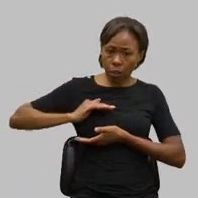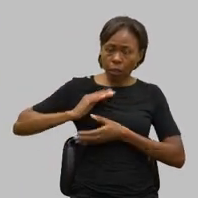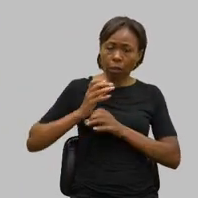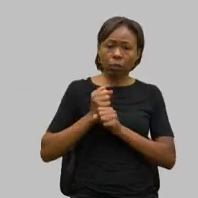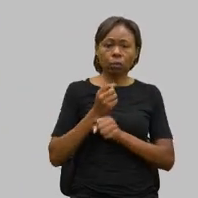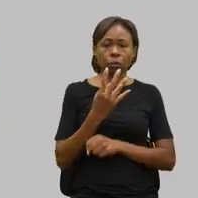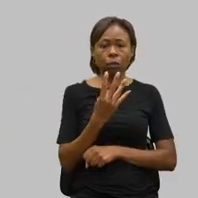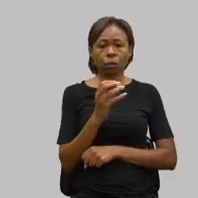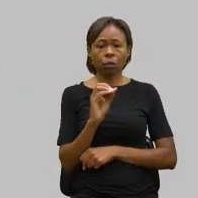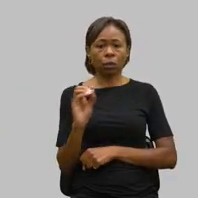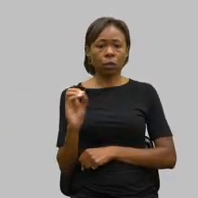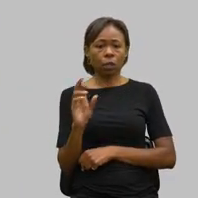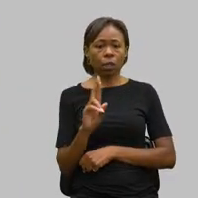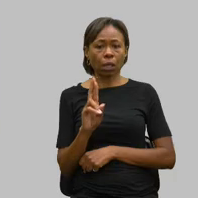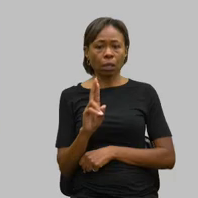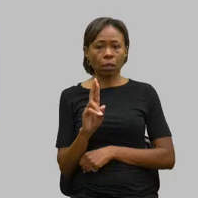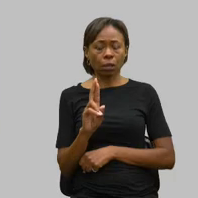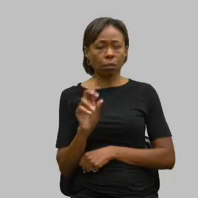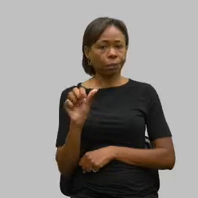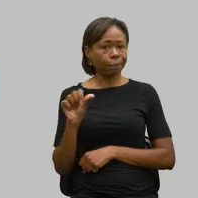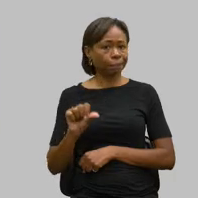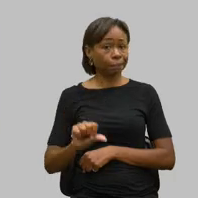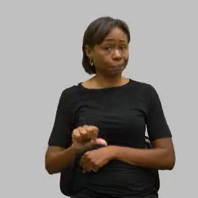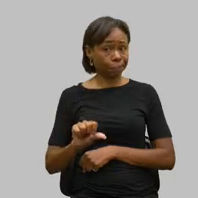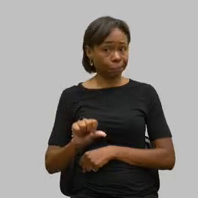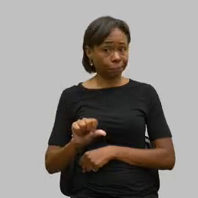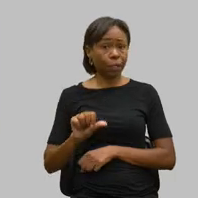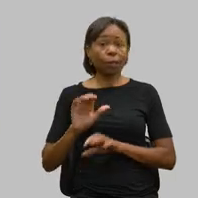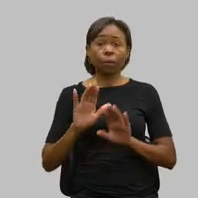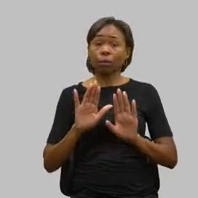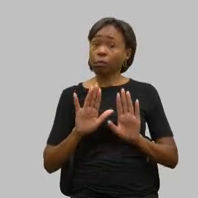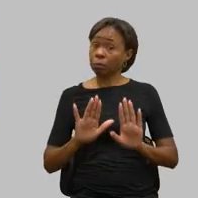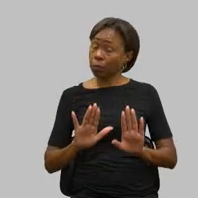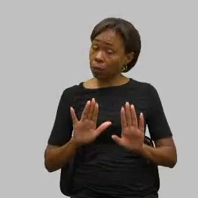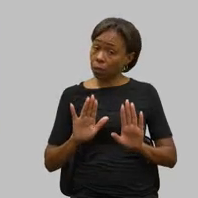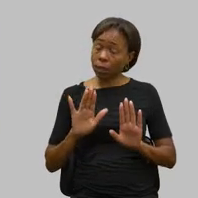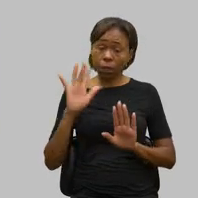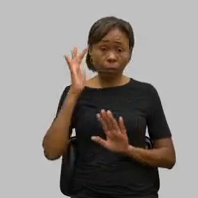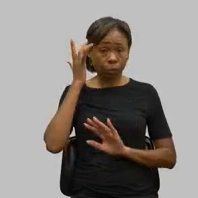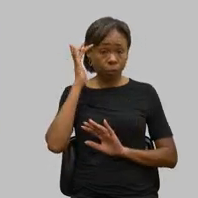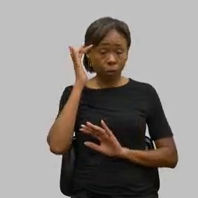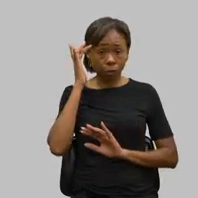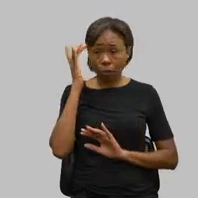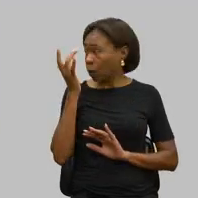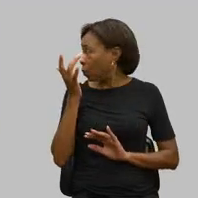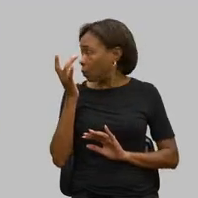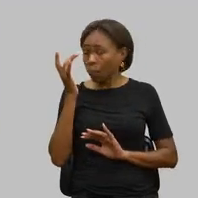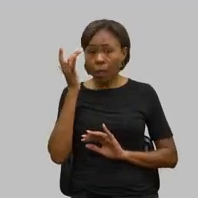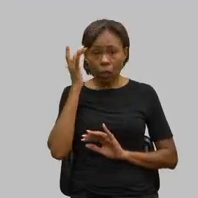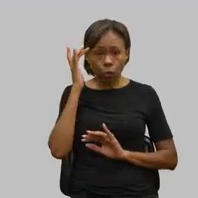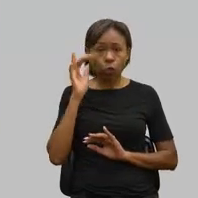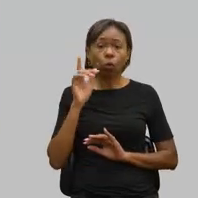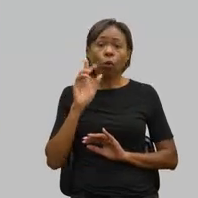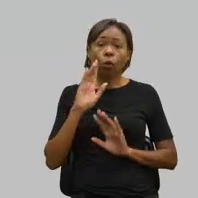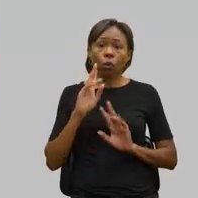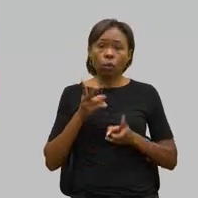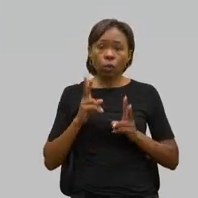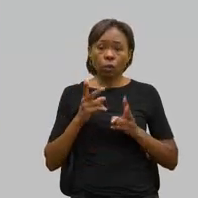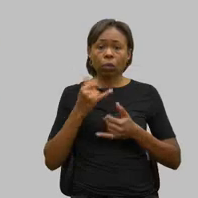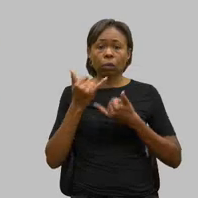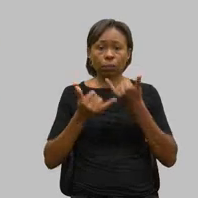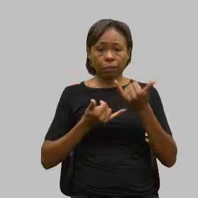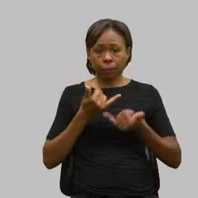Melhorou. Mas eu acho que continua sendo aí uma nossa brincadeira lá